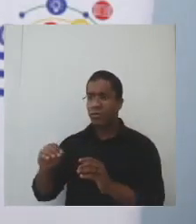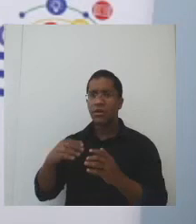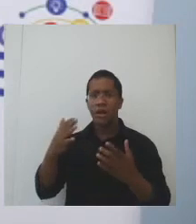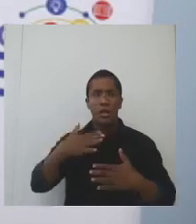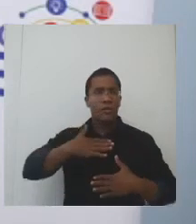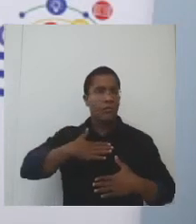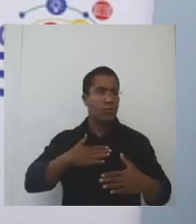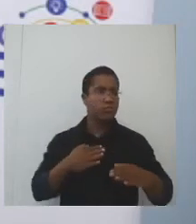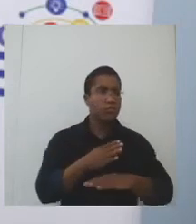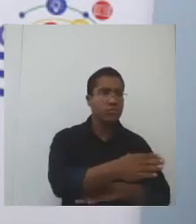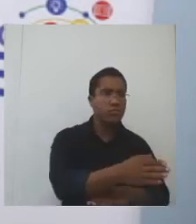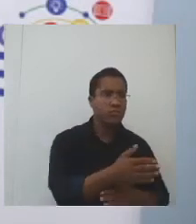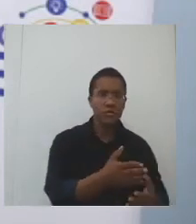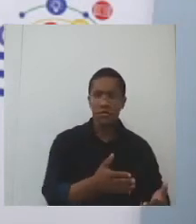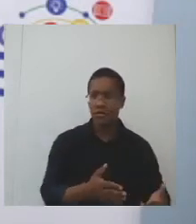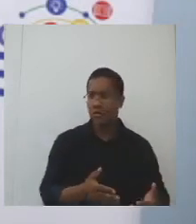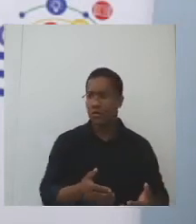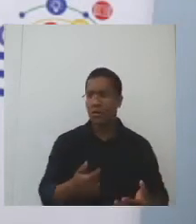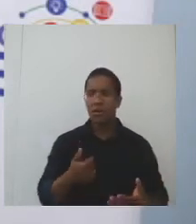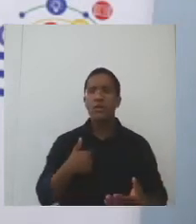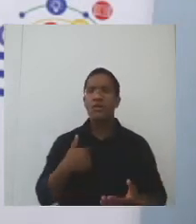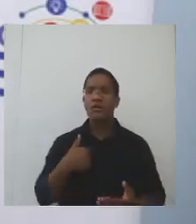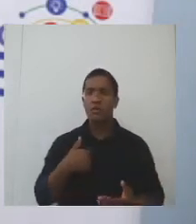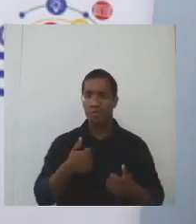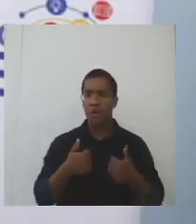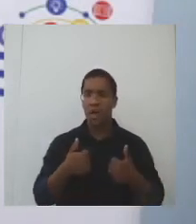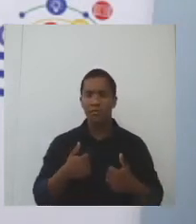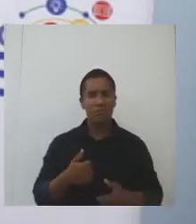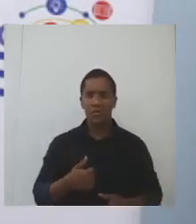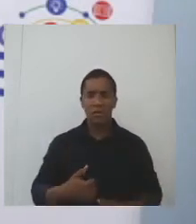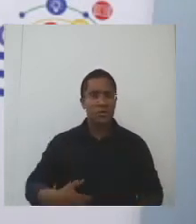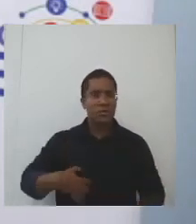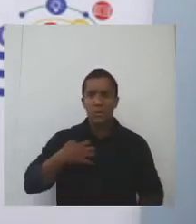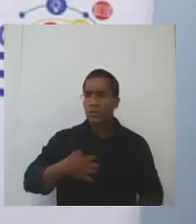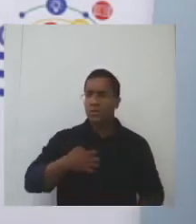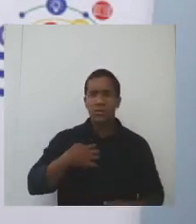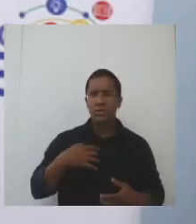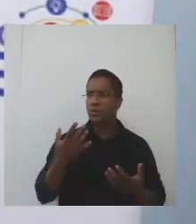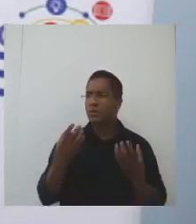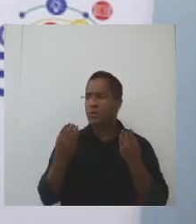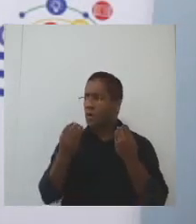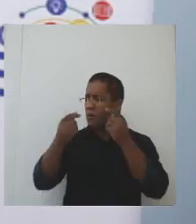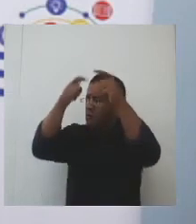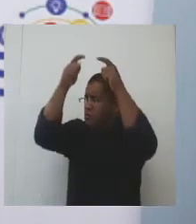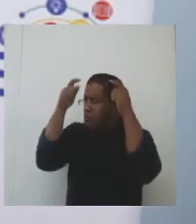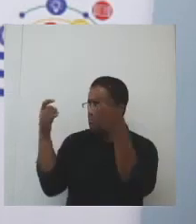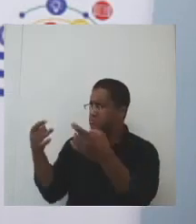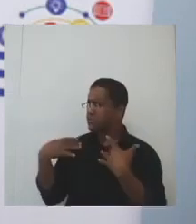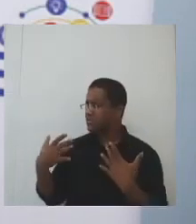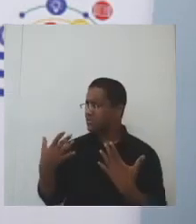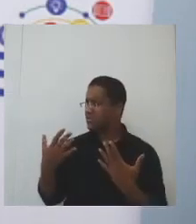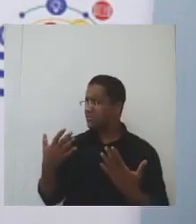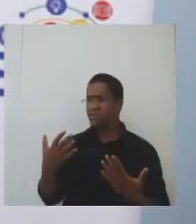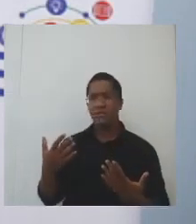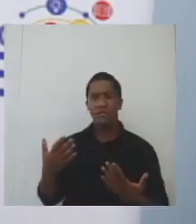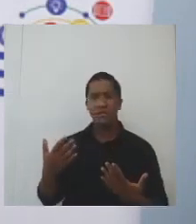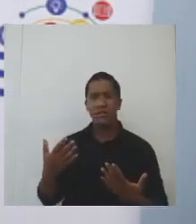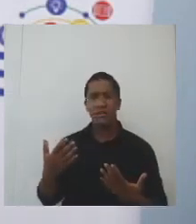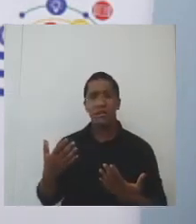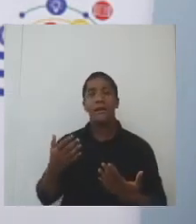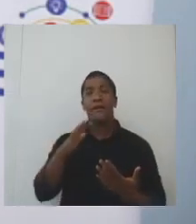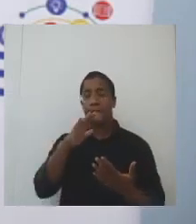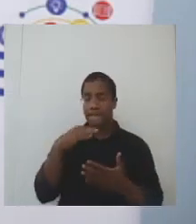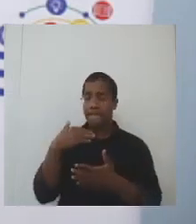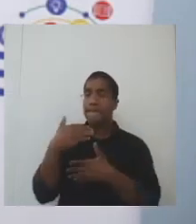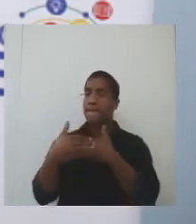como português, estaria revoltado. Poxa, o meu rei me abandonou, né? Então isso teria acontecido.